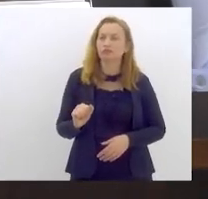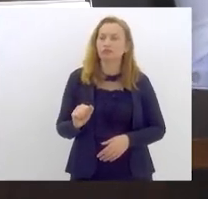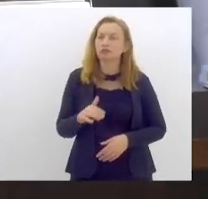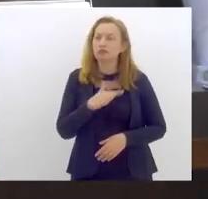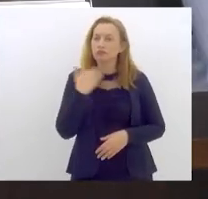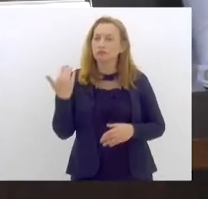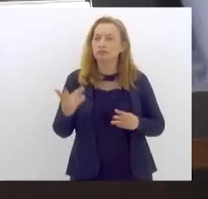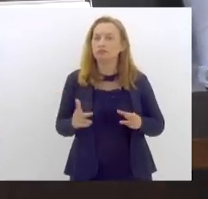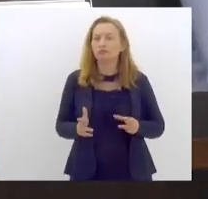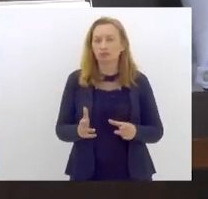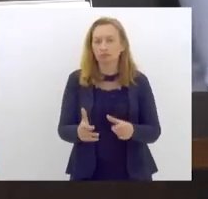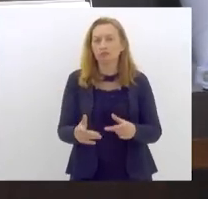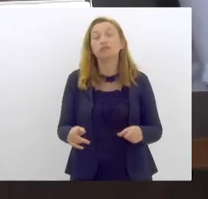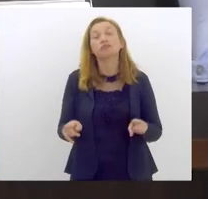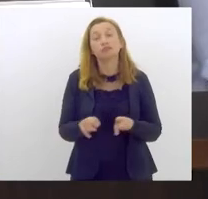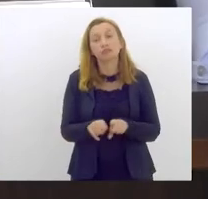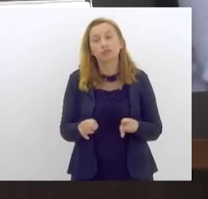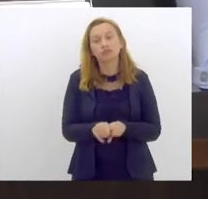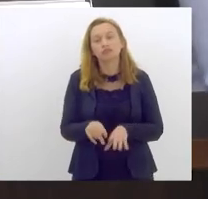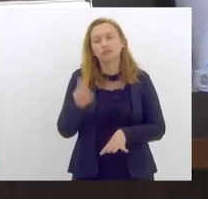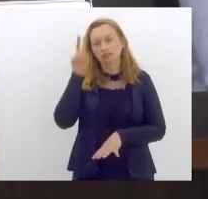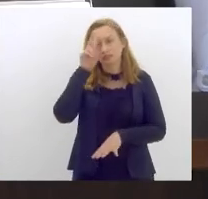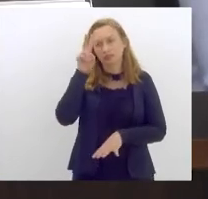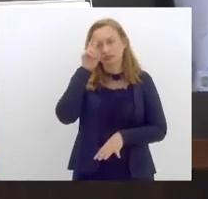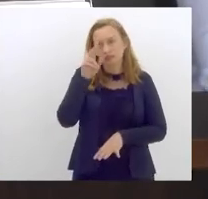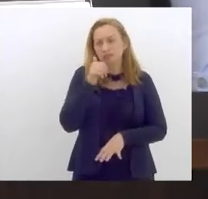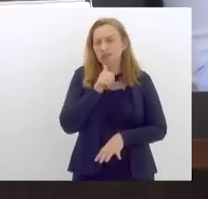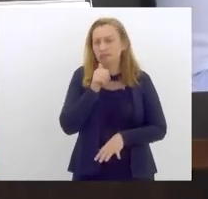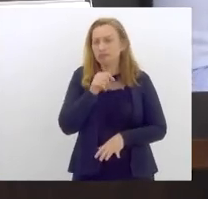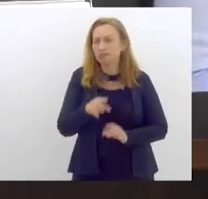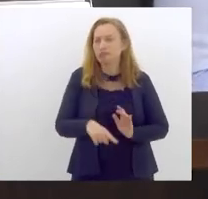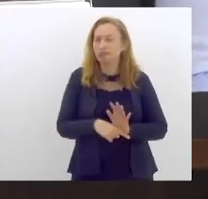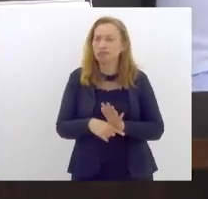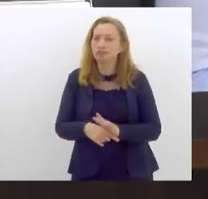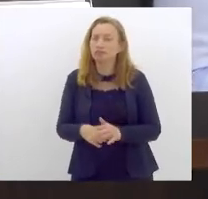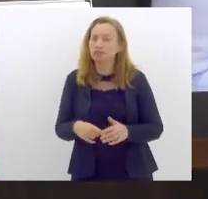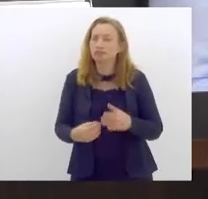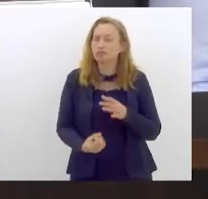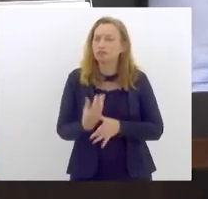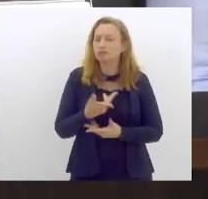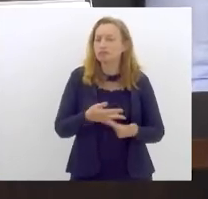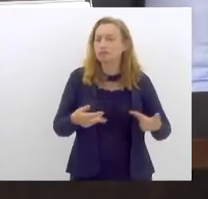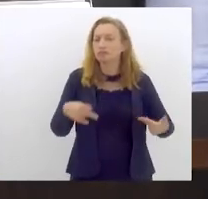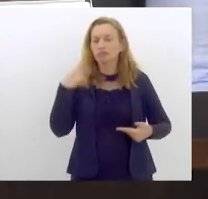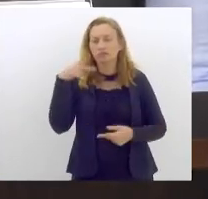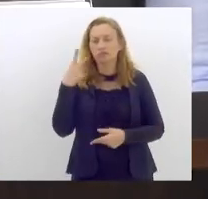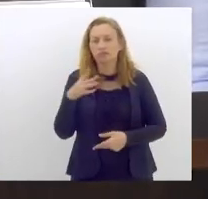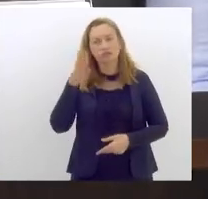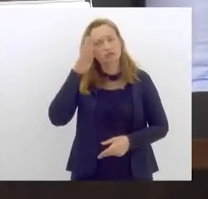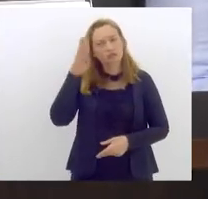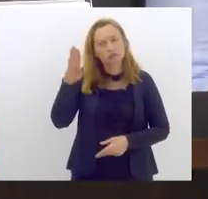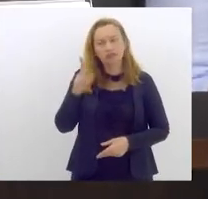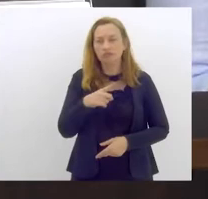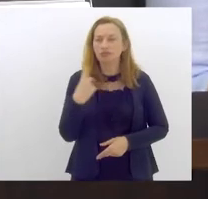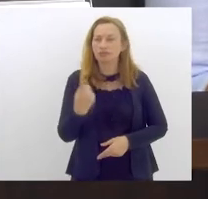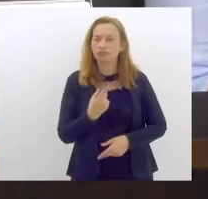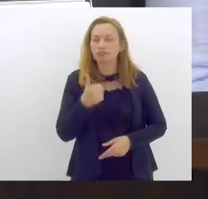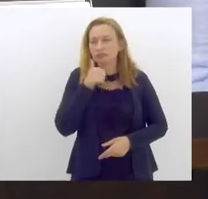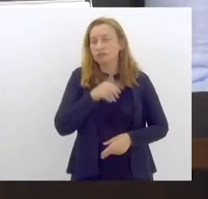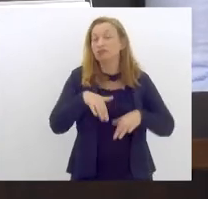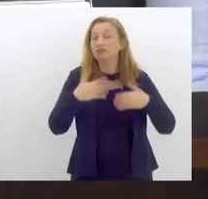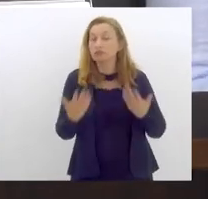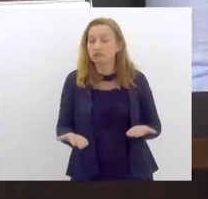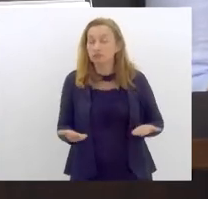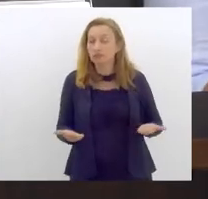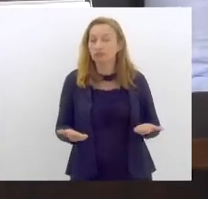câncer lembrar dessa mulher que estruturou tantas políticas fundamentais para as nossas mulheres então